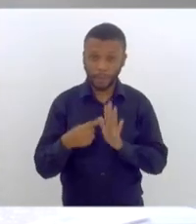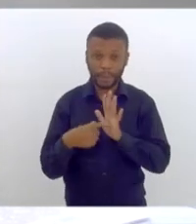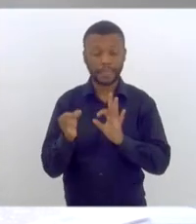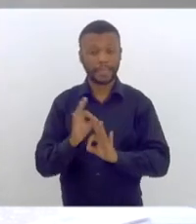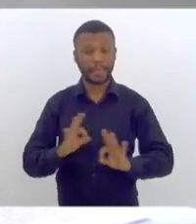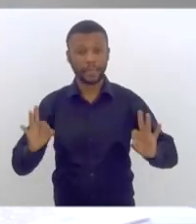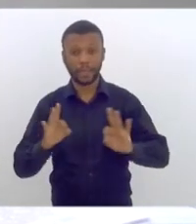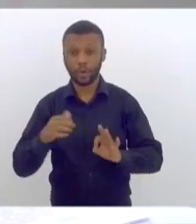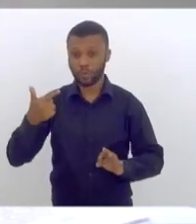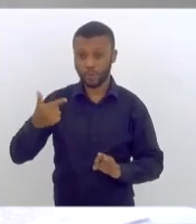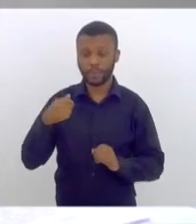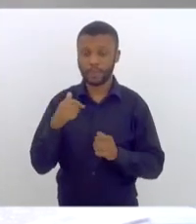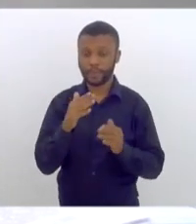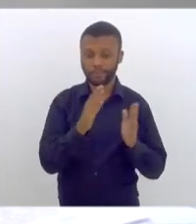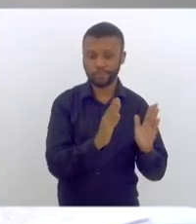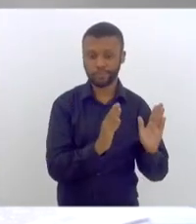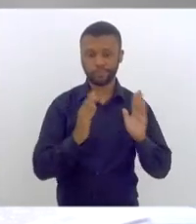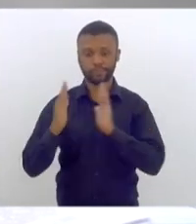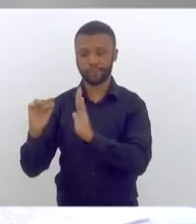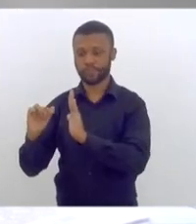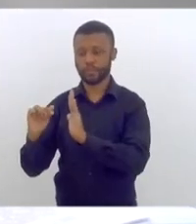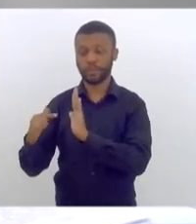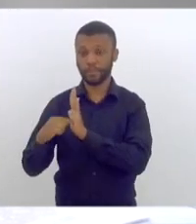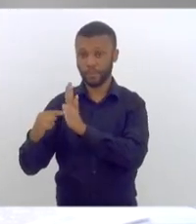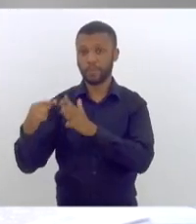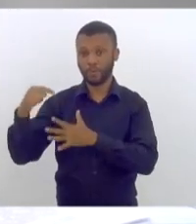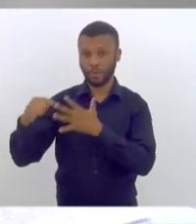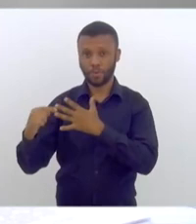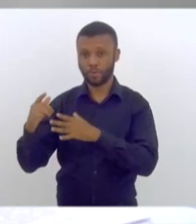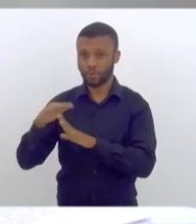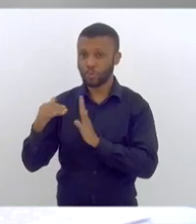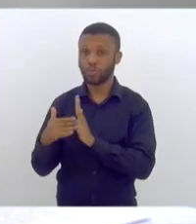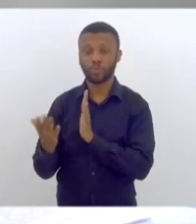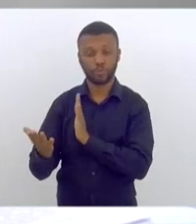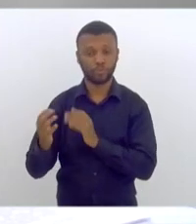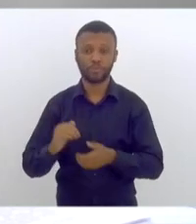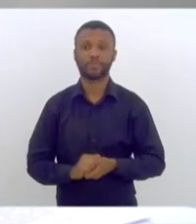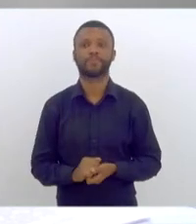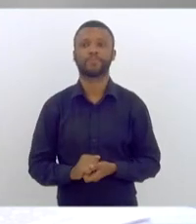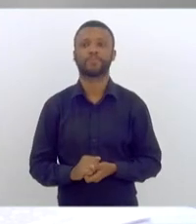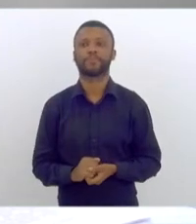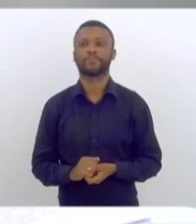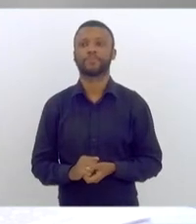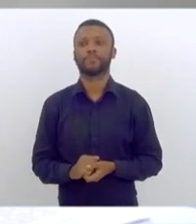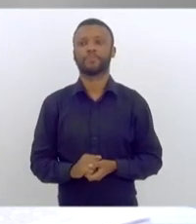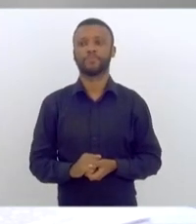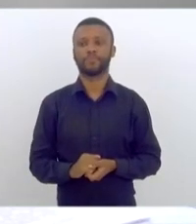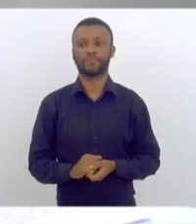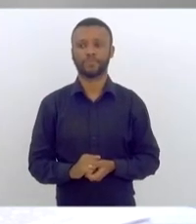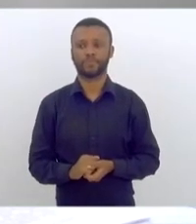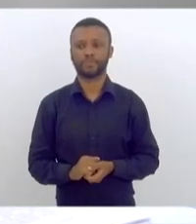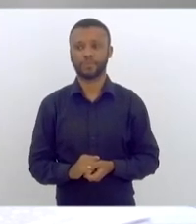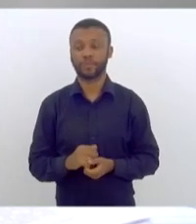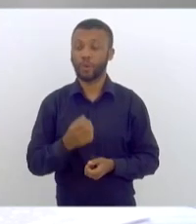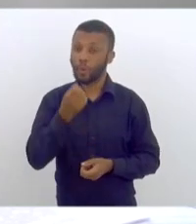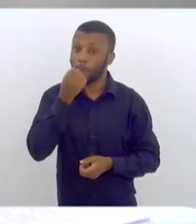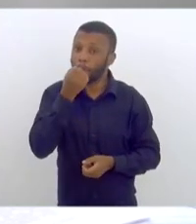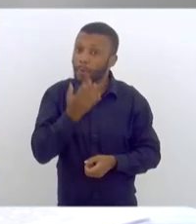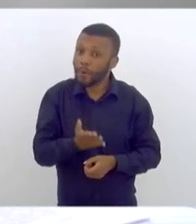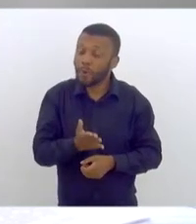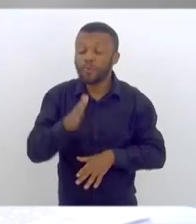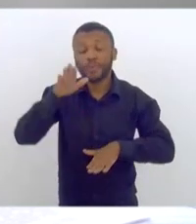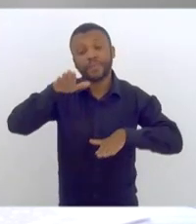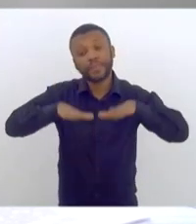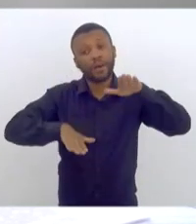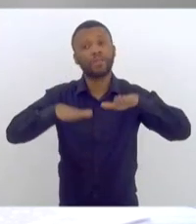que passar a frente do um porque apresentou tudo o ideal talvez